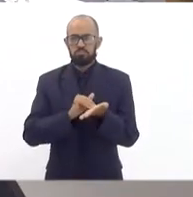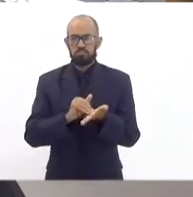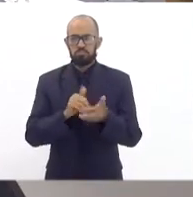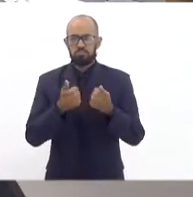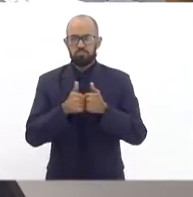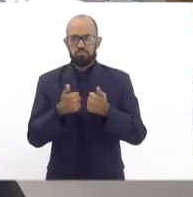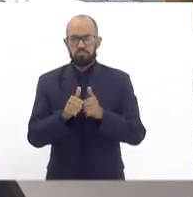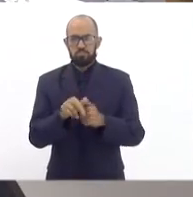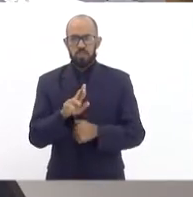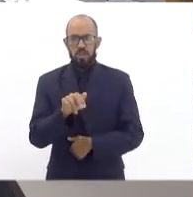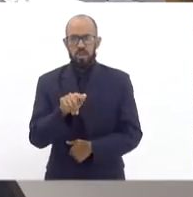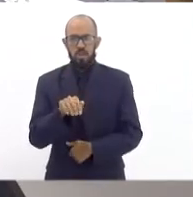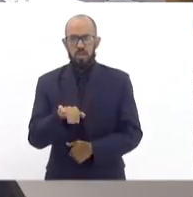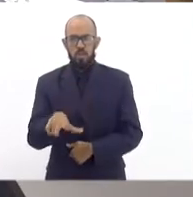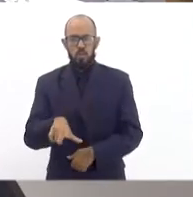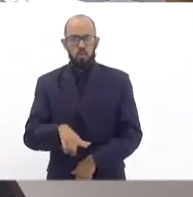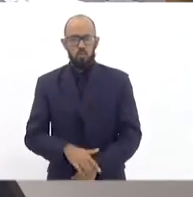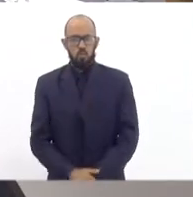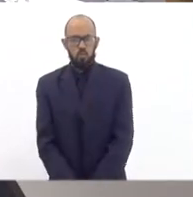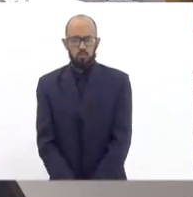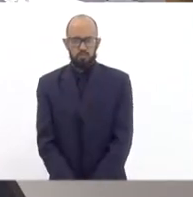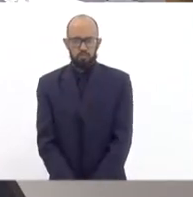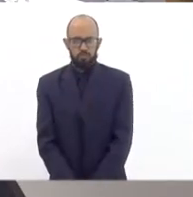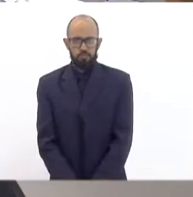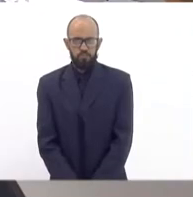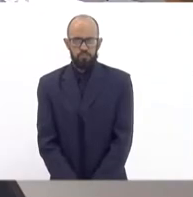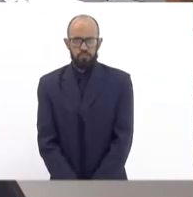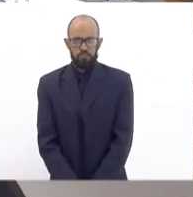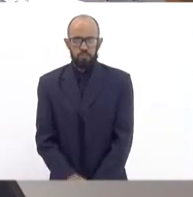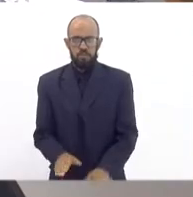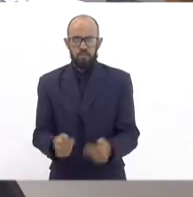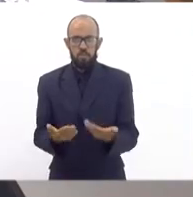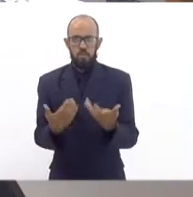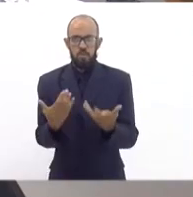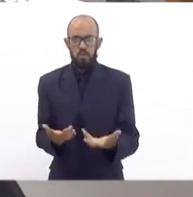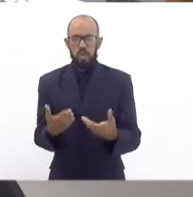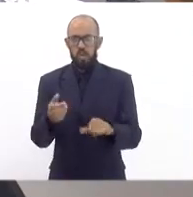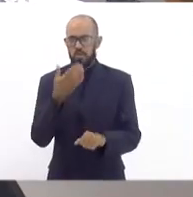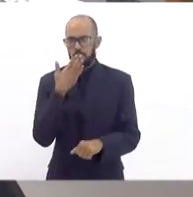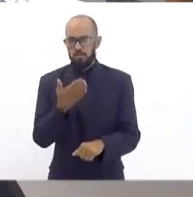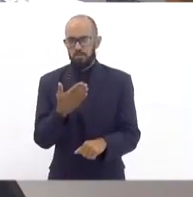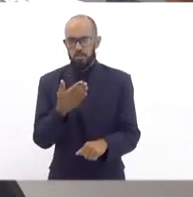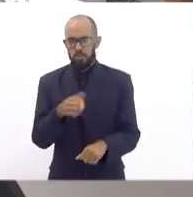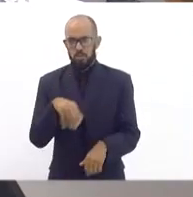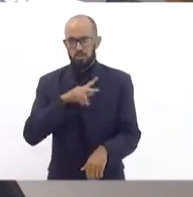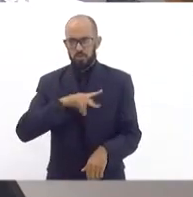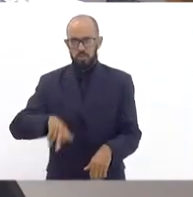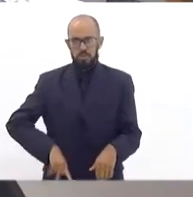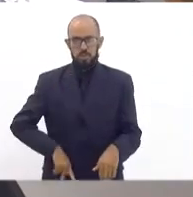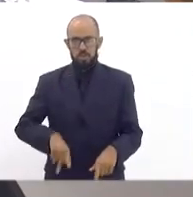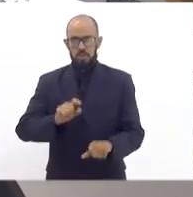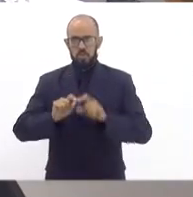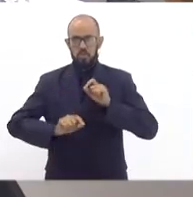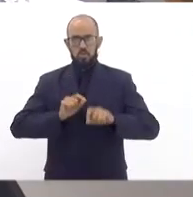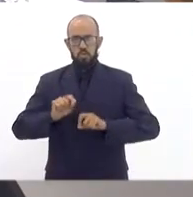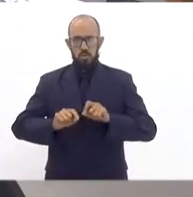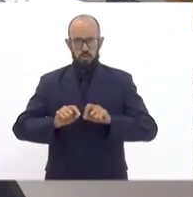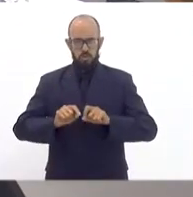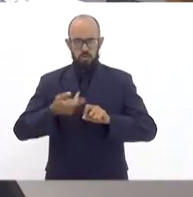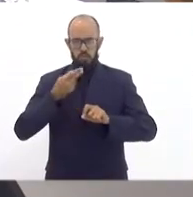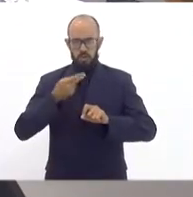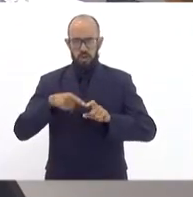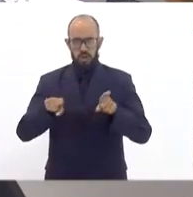Raquel. Eu só queria solicitar, presidenta, e